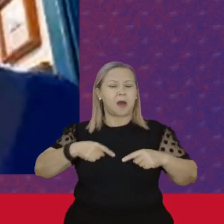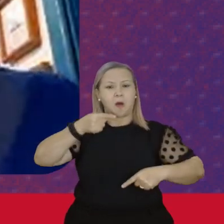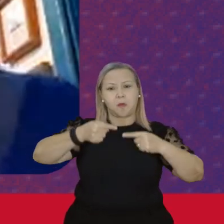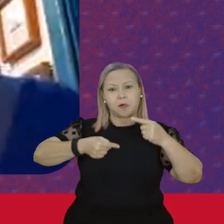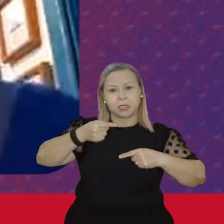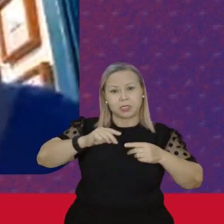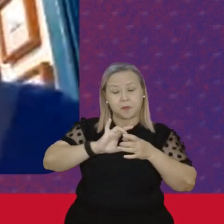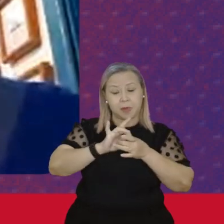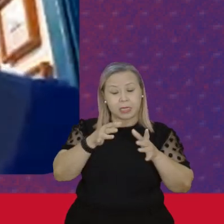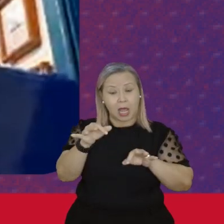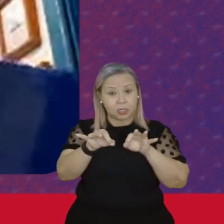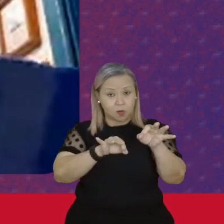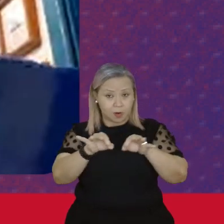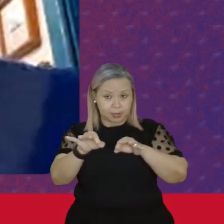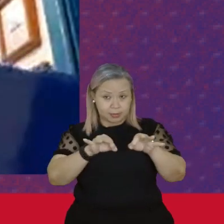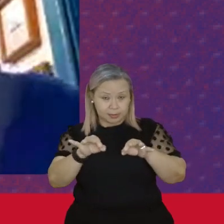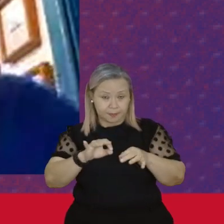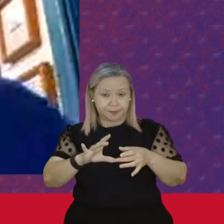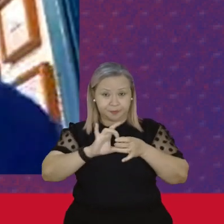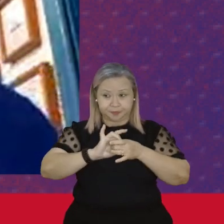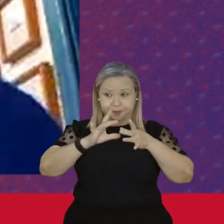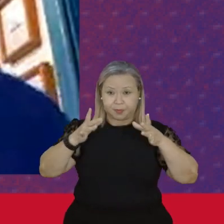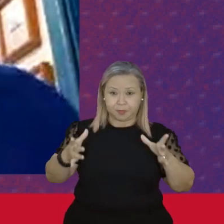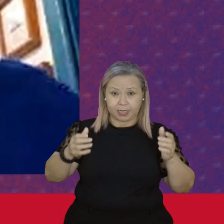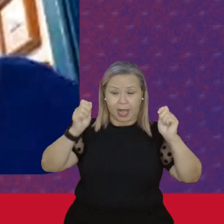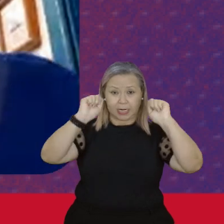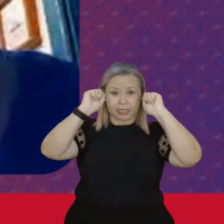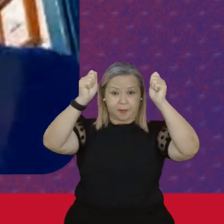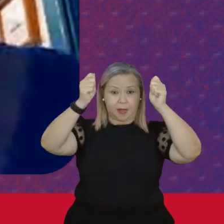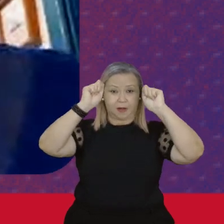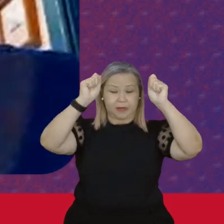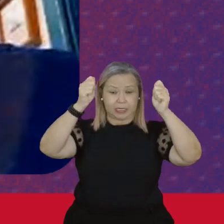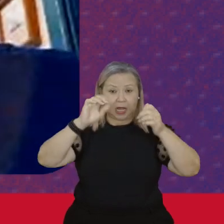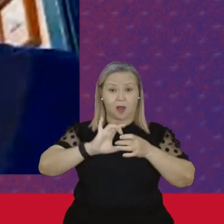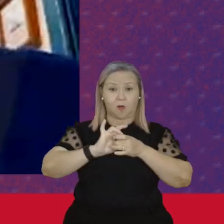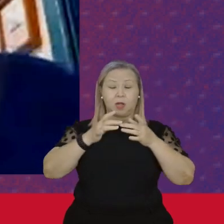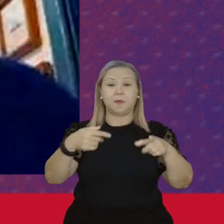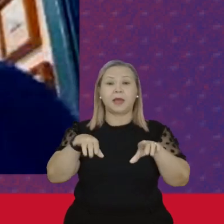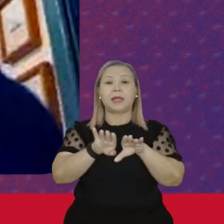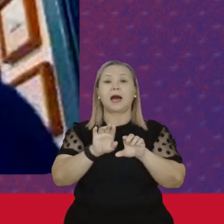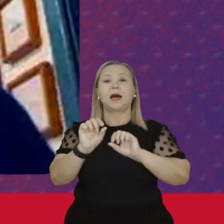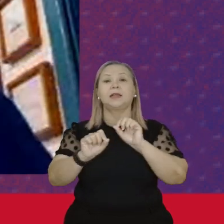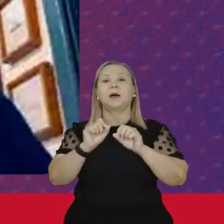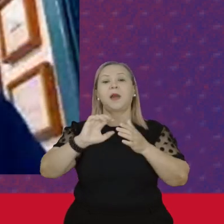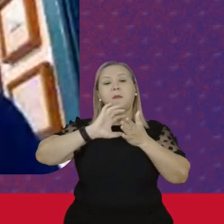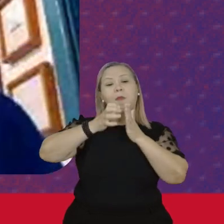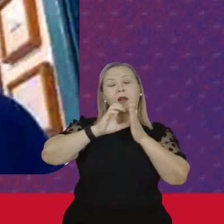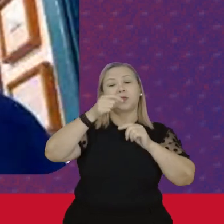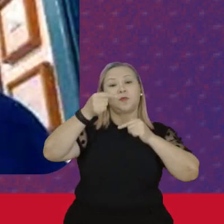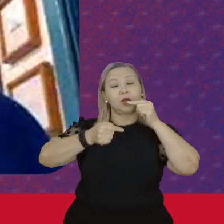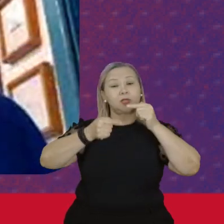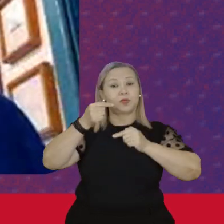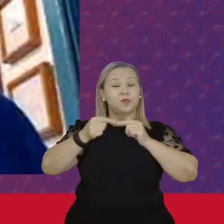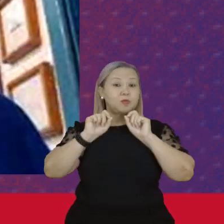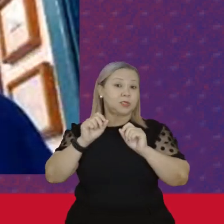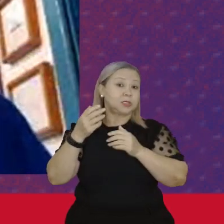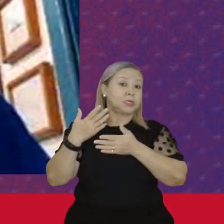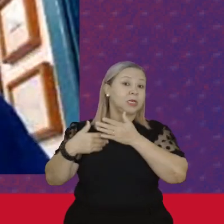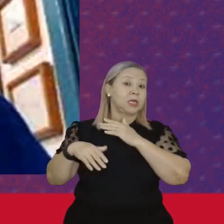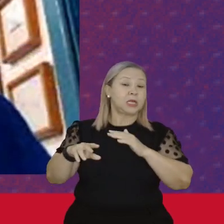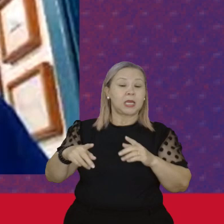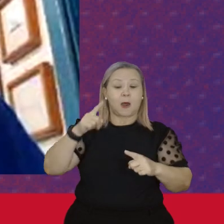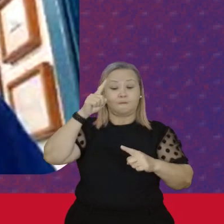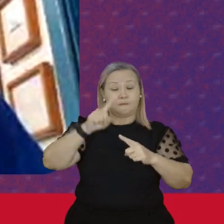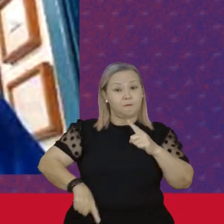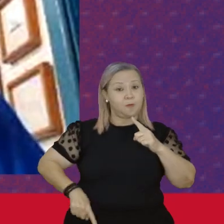de organização, liberdade de manifestação, liberdade, inclusive, para os partidos políticos, que eram